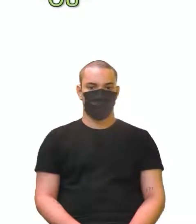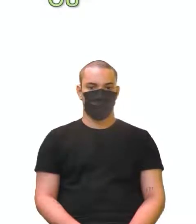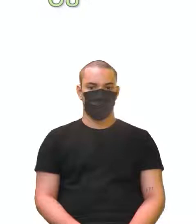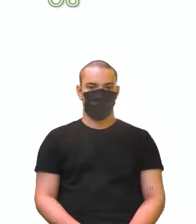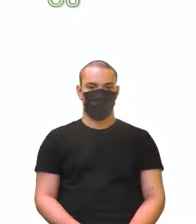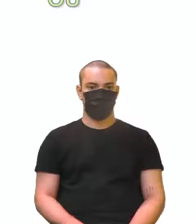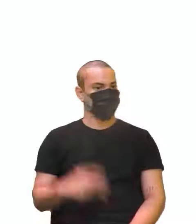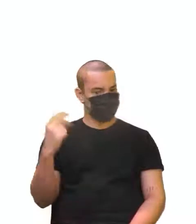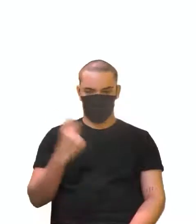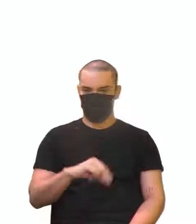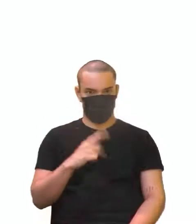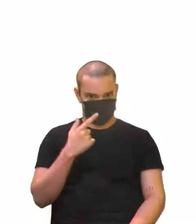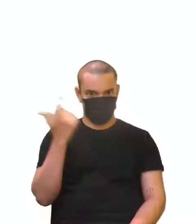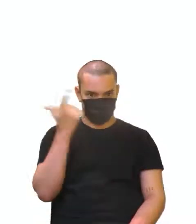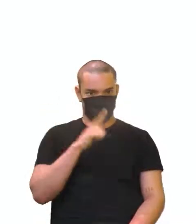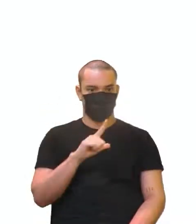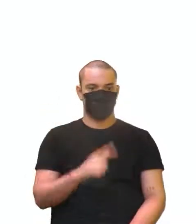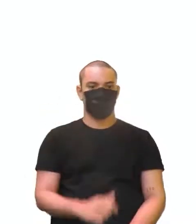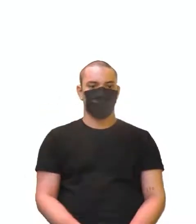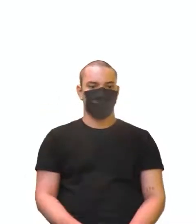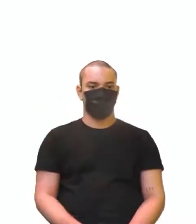Vai que dá.